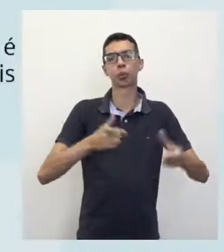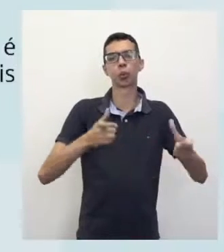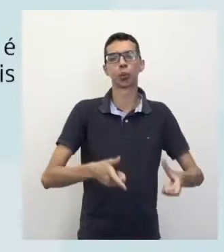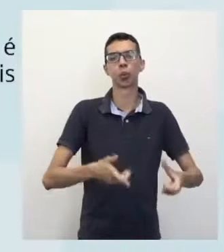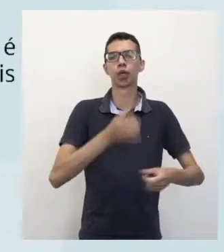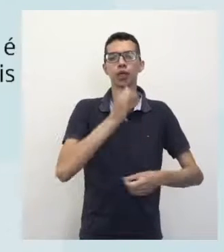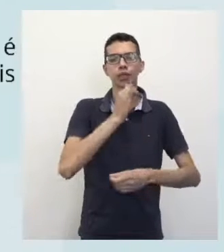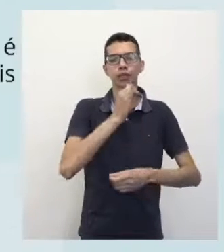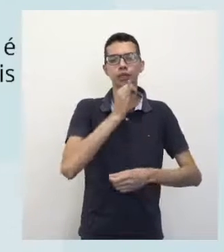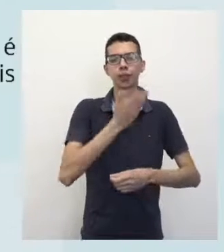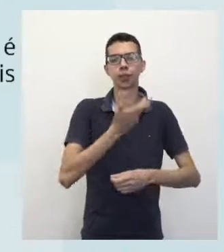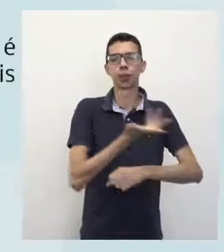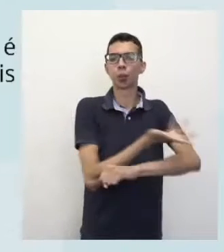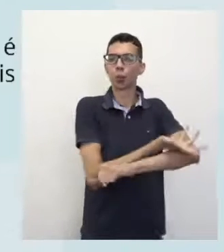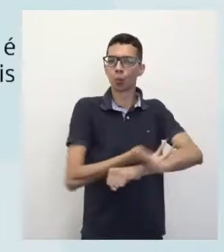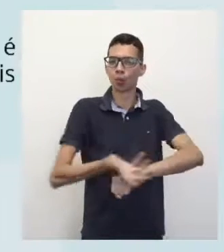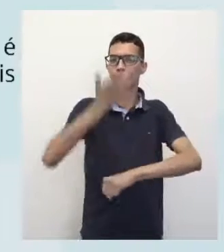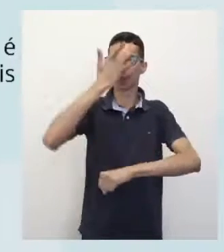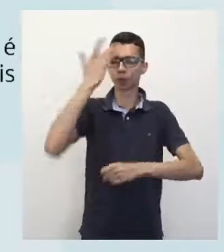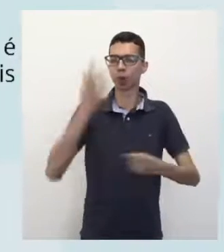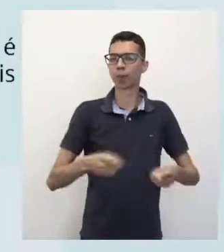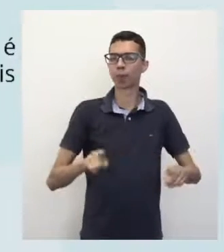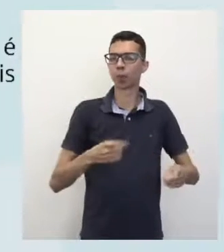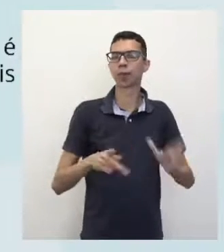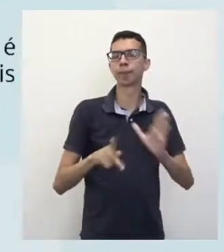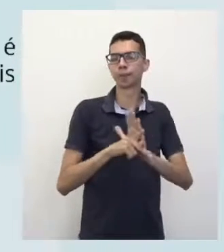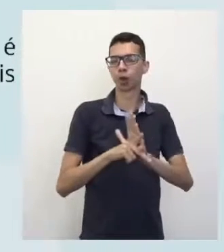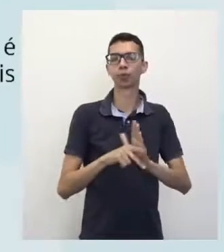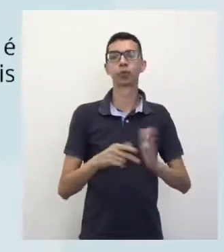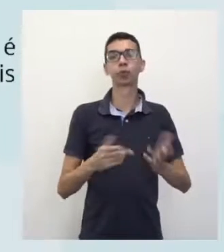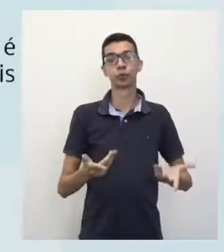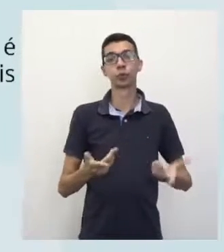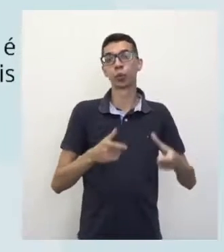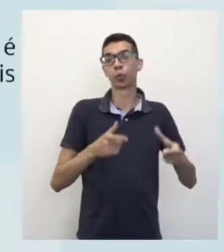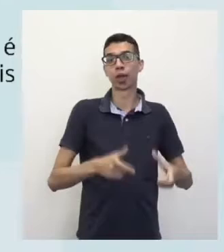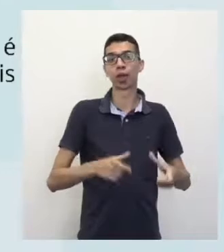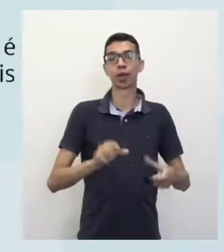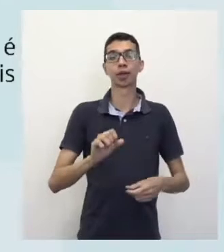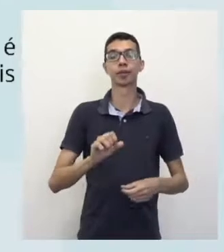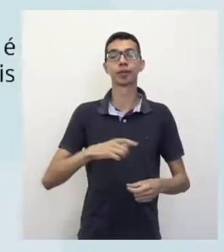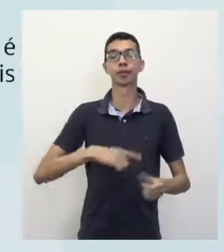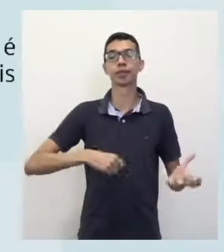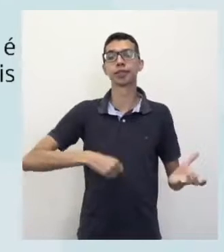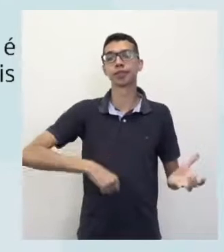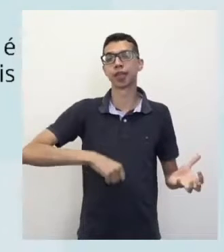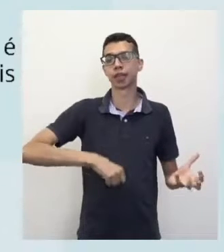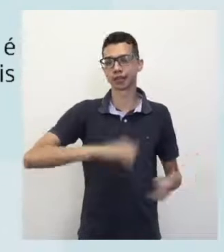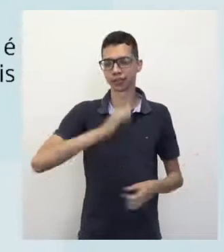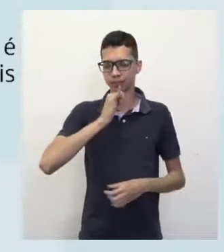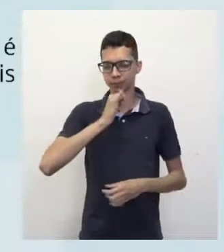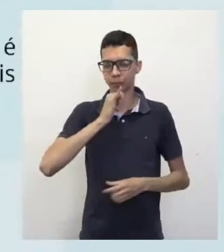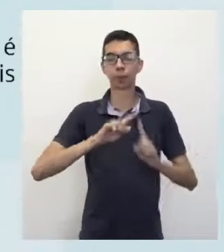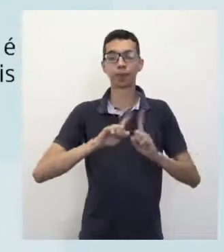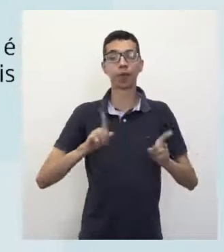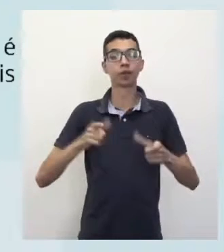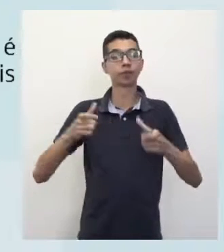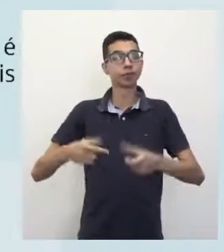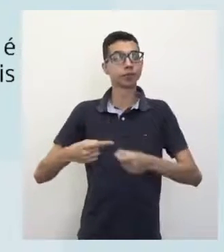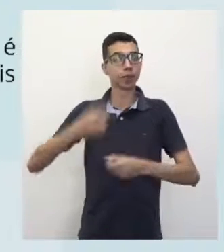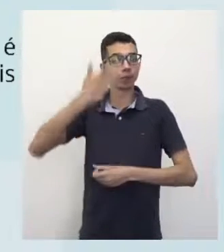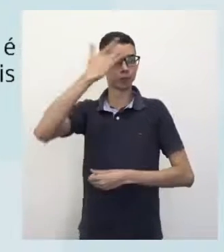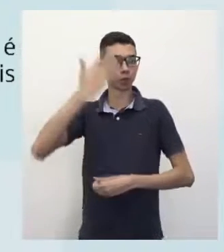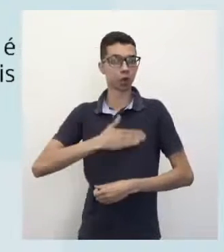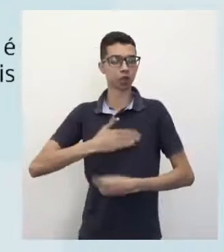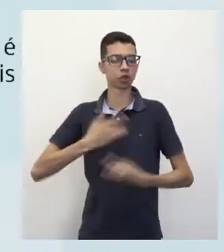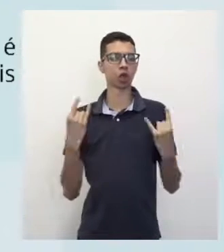ter mais contato e apreciar músicas do gênero sertanejo. Mas, no caso, né, se nós estamos aqui na cidade, as pessoas vão gostar de rock, vão gostar